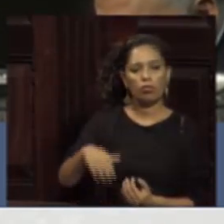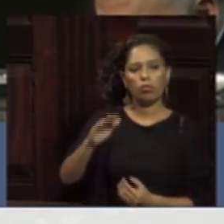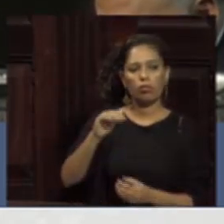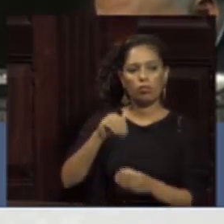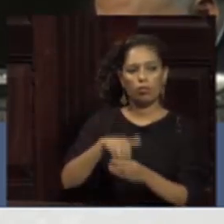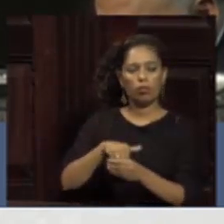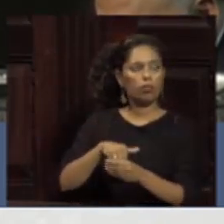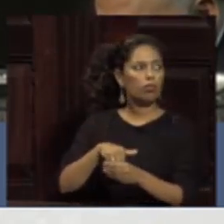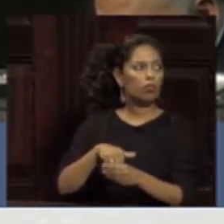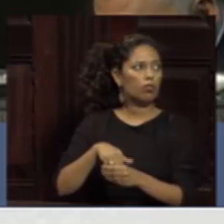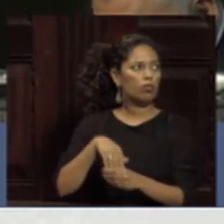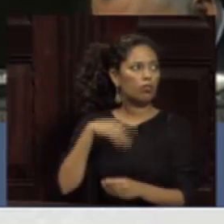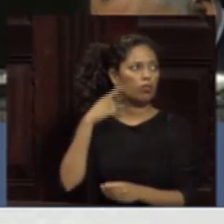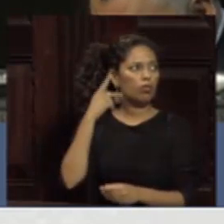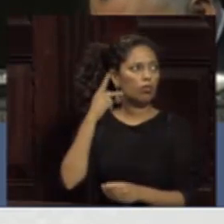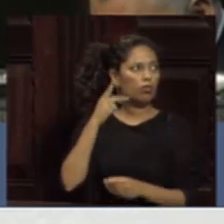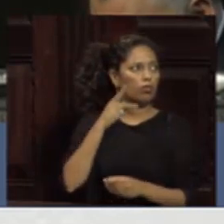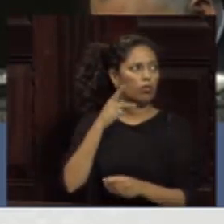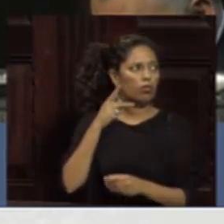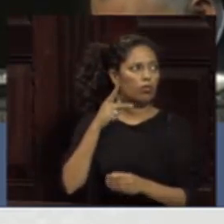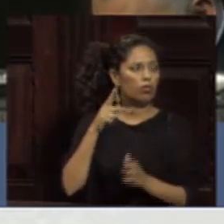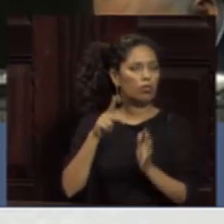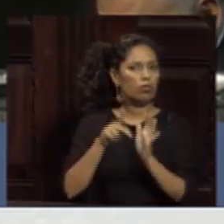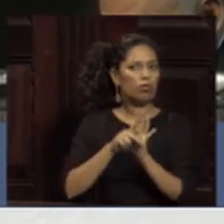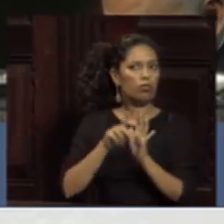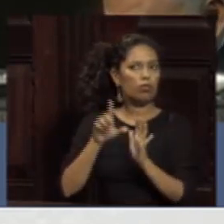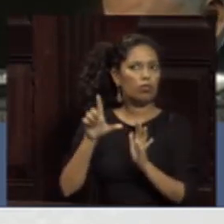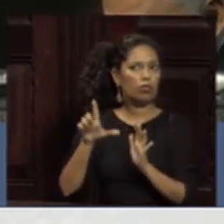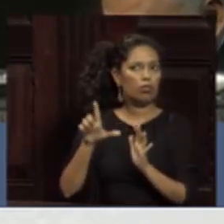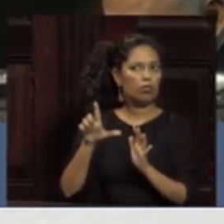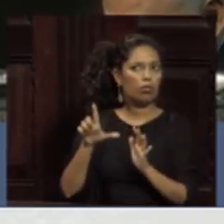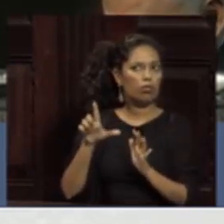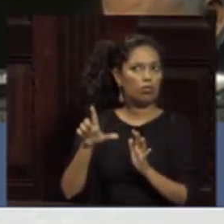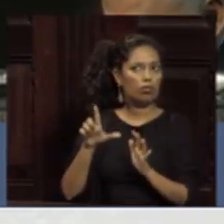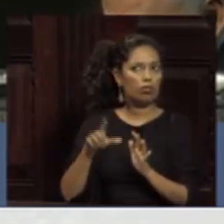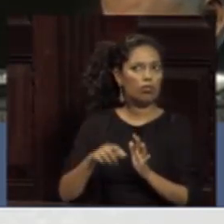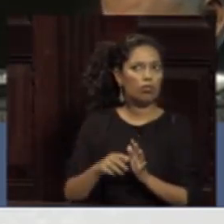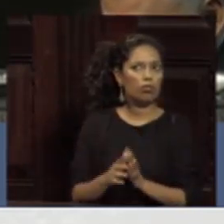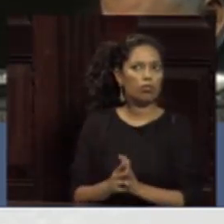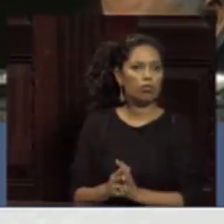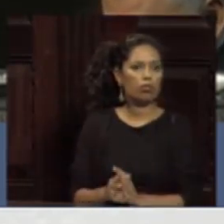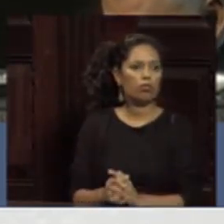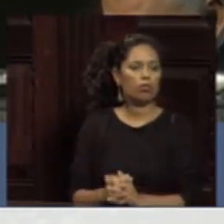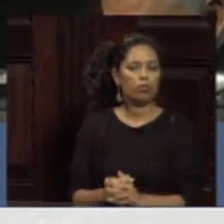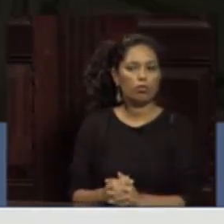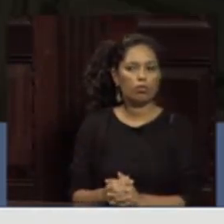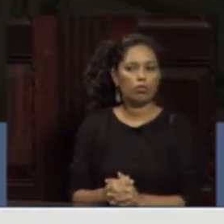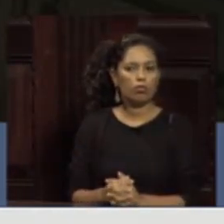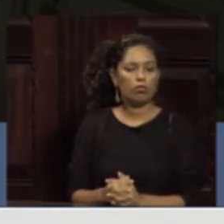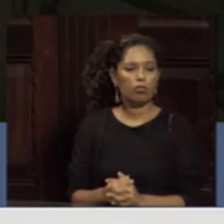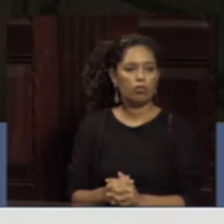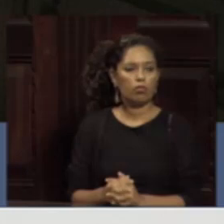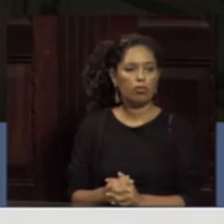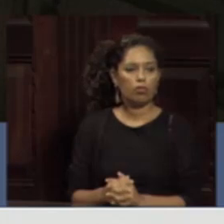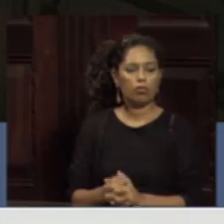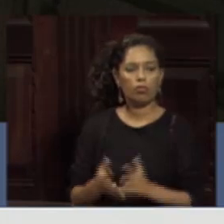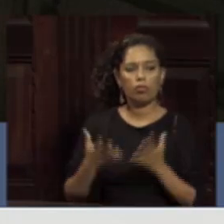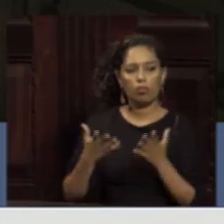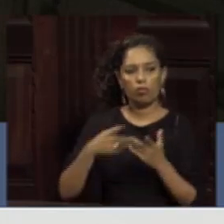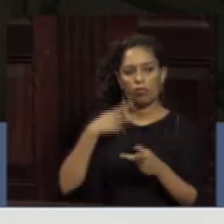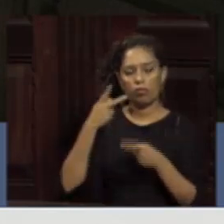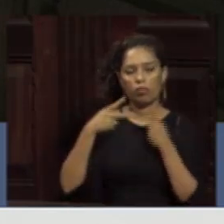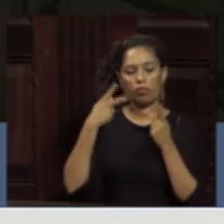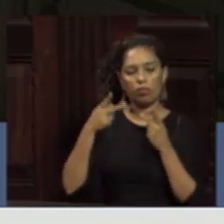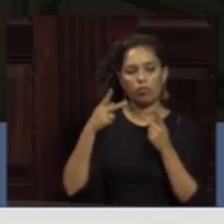votação. Senhores que aprovam a lei como estão, aprovado em primeira, retorna em segunda. Só pedir para anunciar à casa que